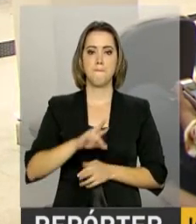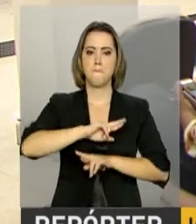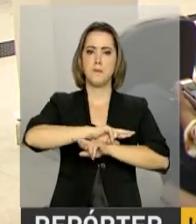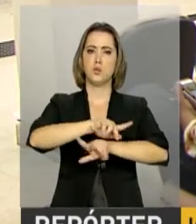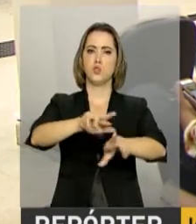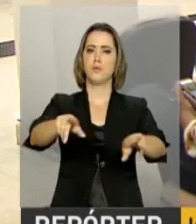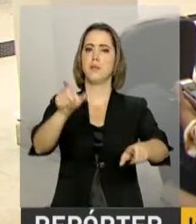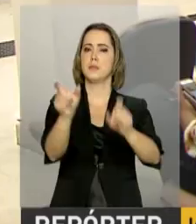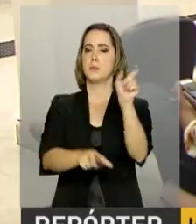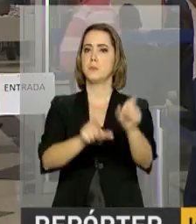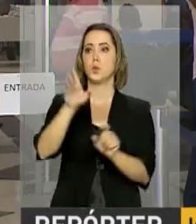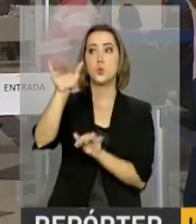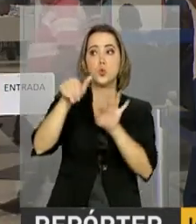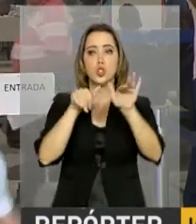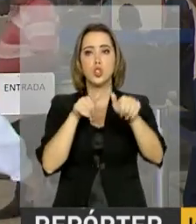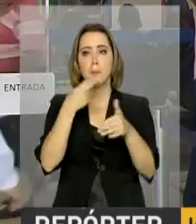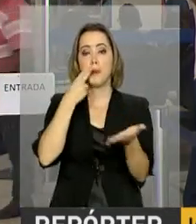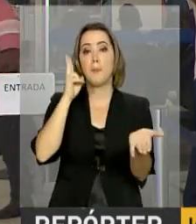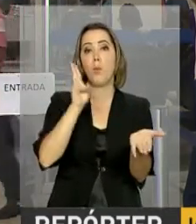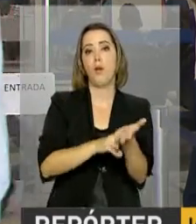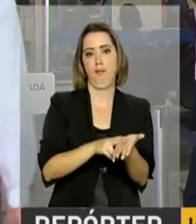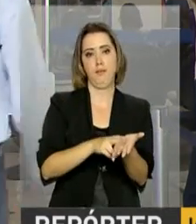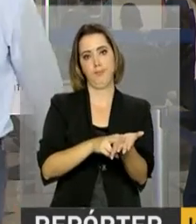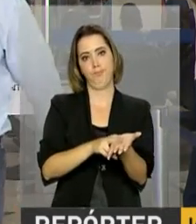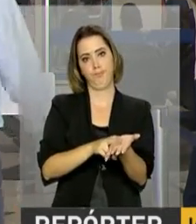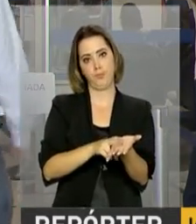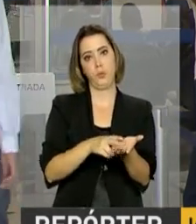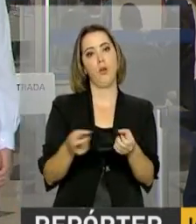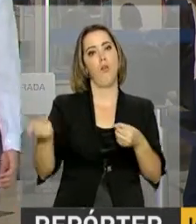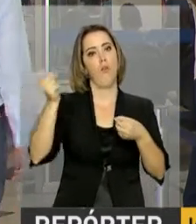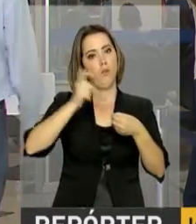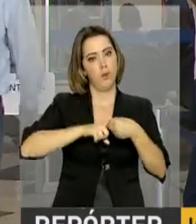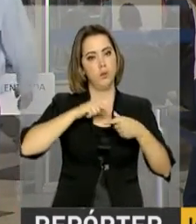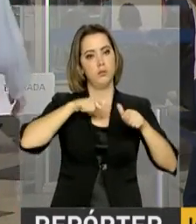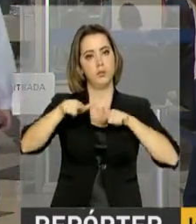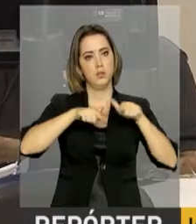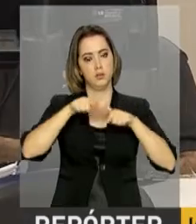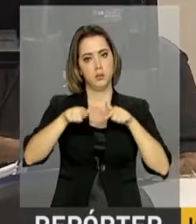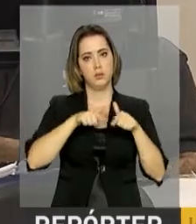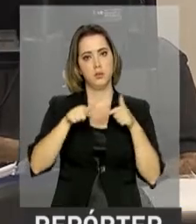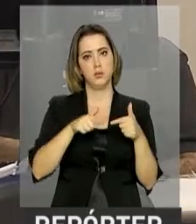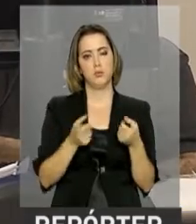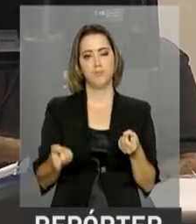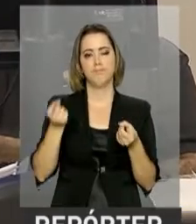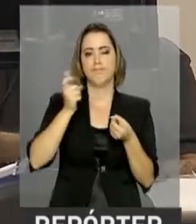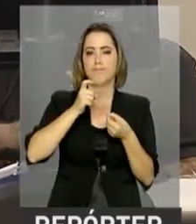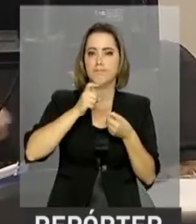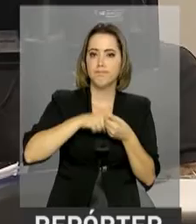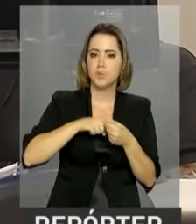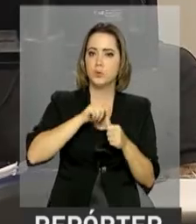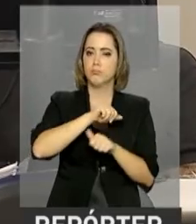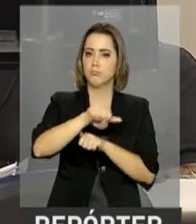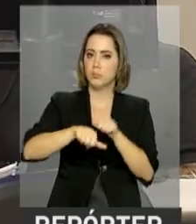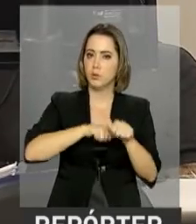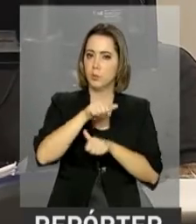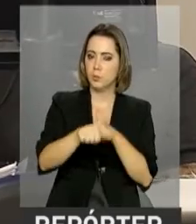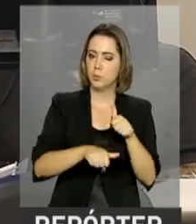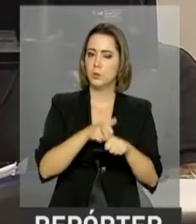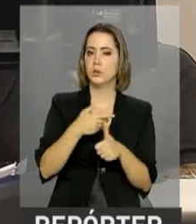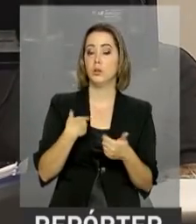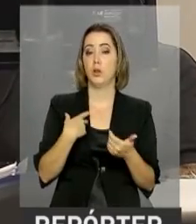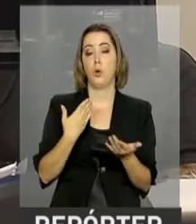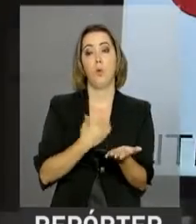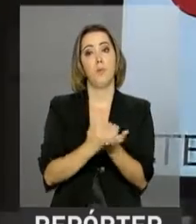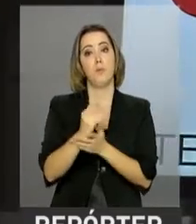pessoas convocadas por meio de carta e um ter voltado ao trabalho para reverter essa situação o inss iniciou